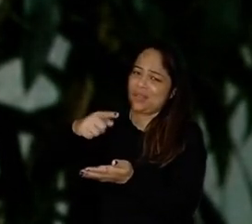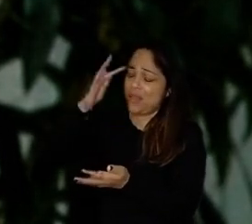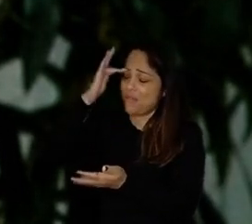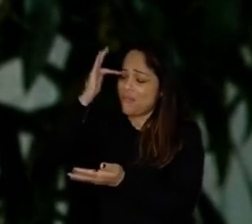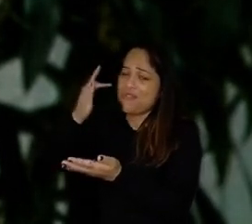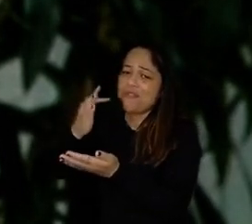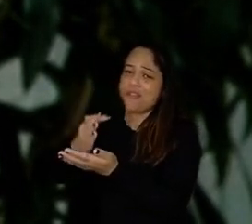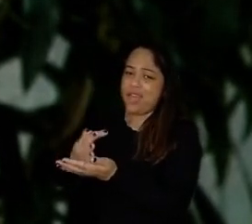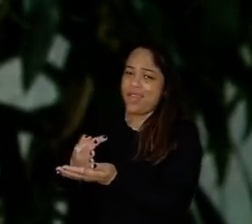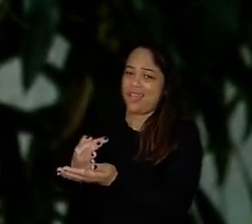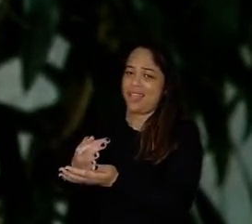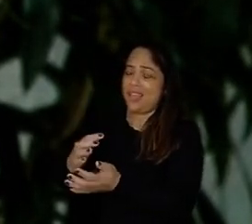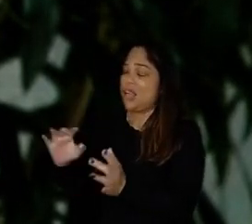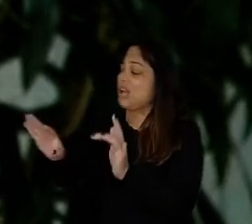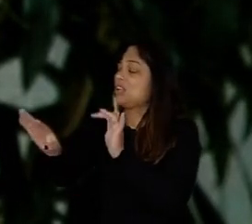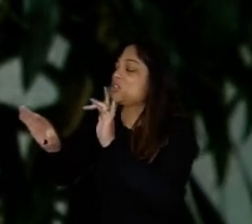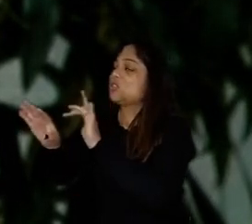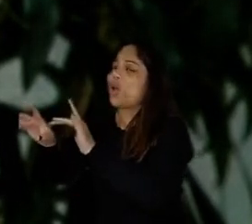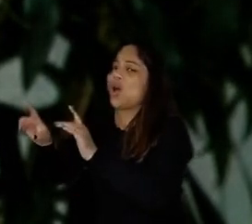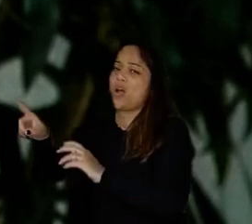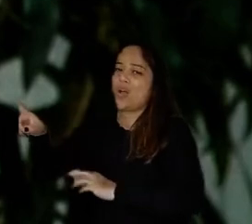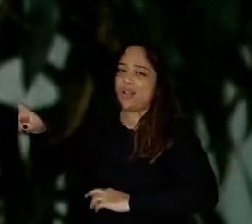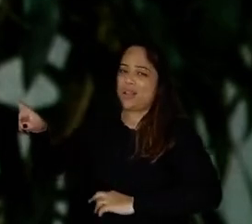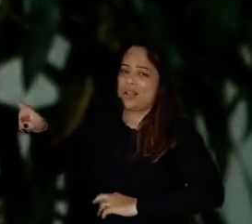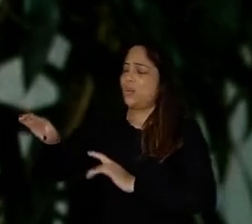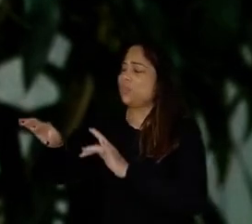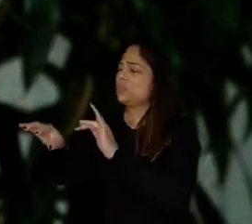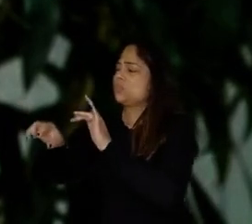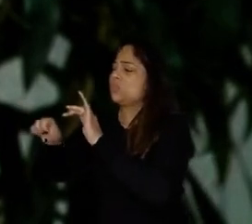Toque no manto de Jesus.